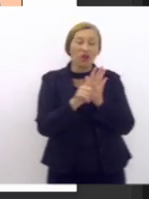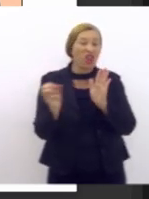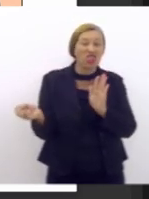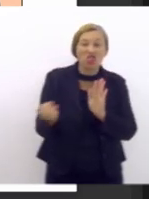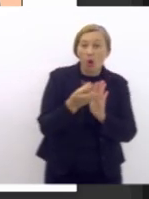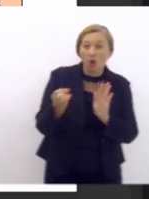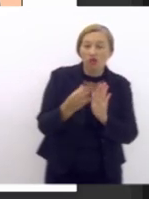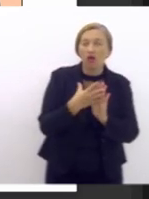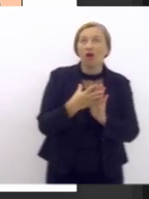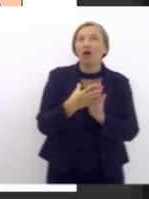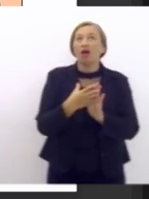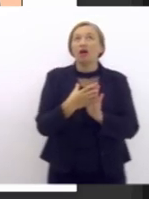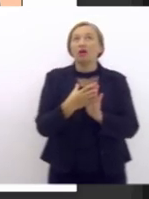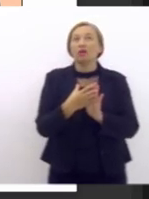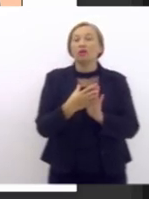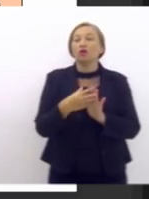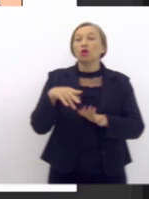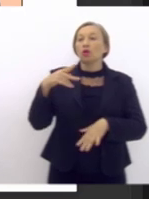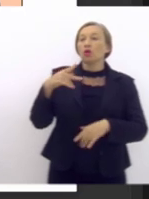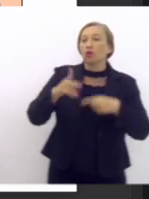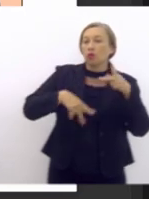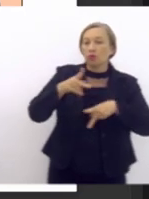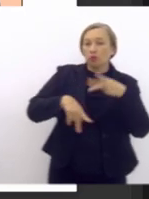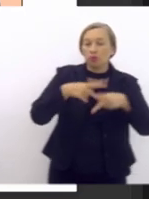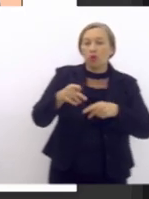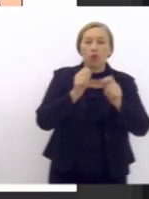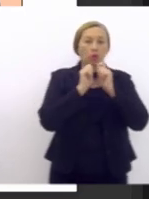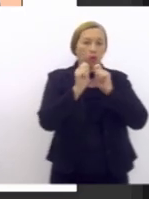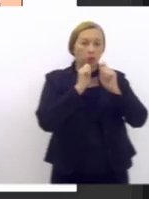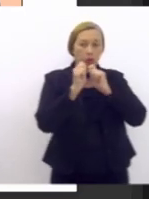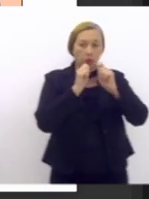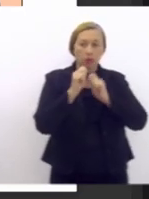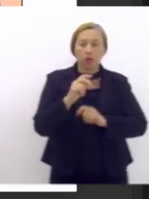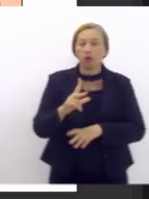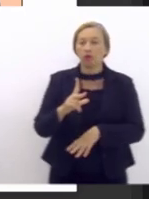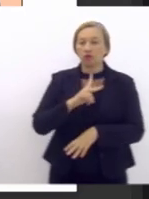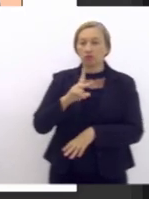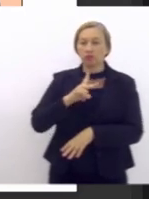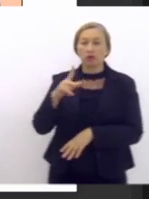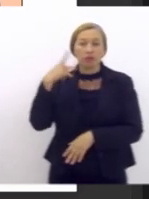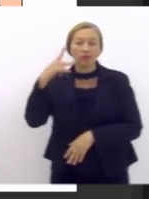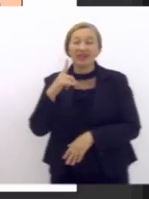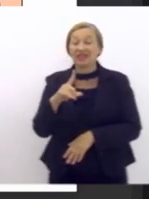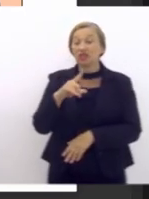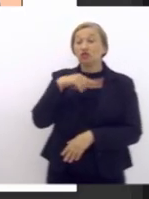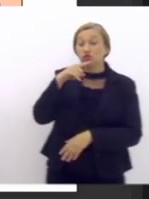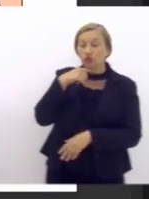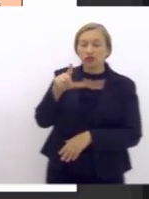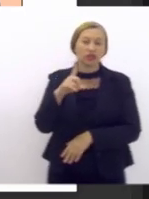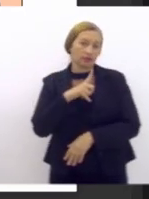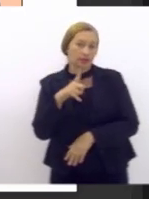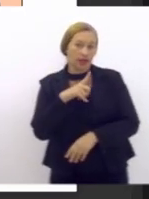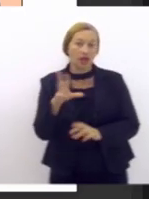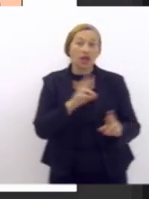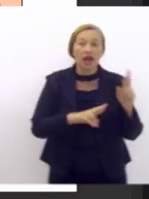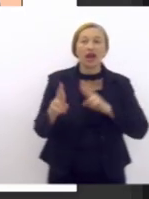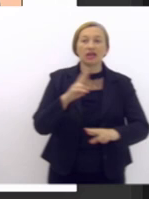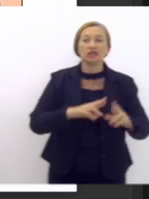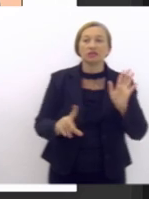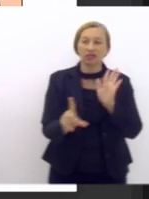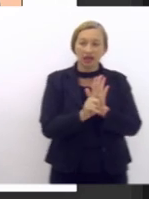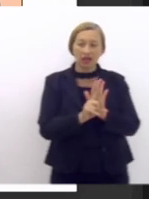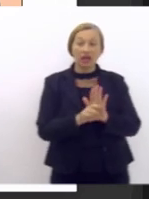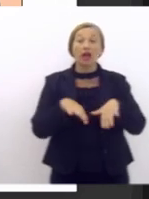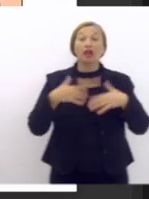nova, a população, a imprensa, enfim, as próprias parlamentares tinham muitas dúvidas em relação à aplicação dessa